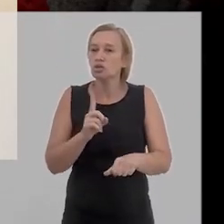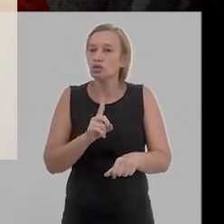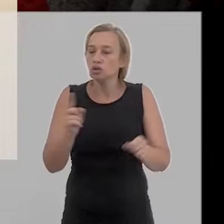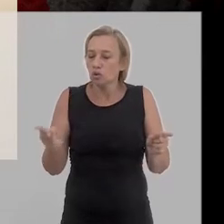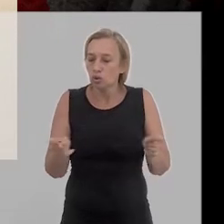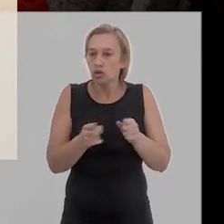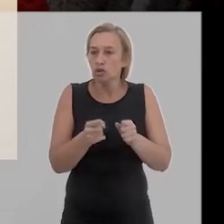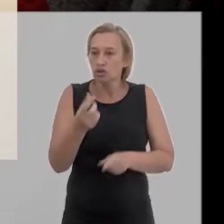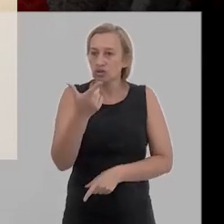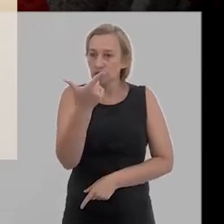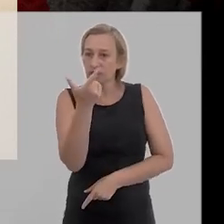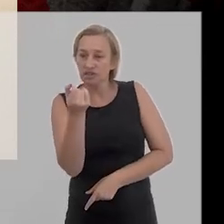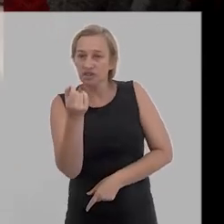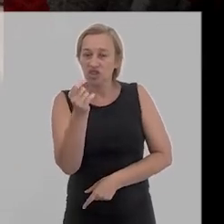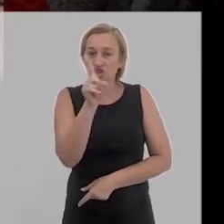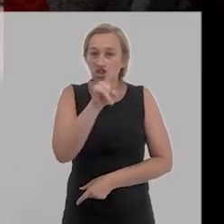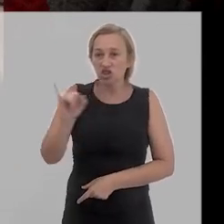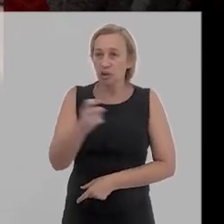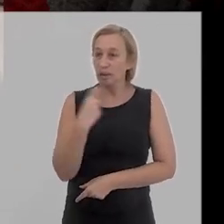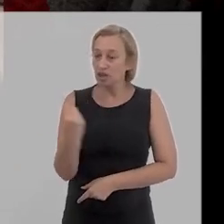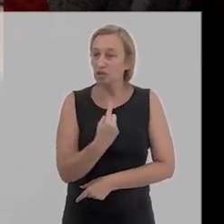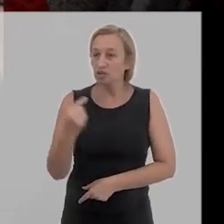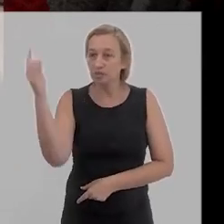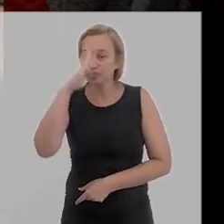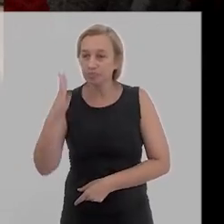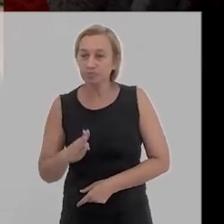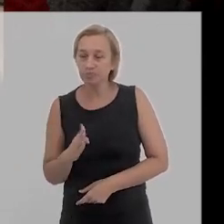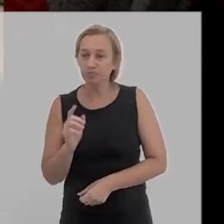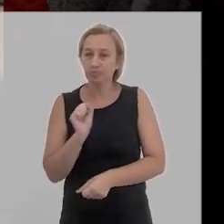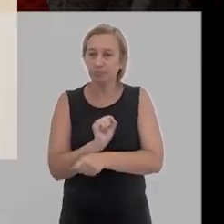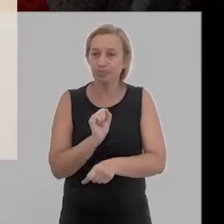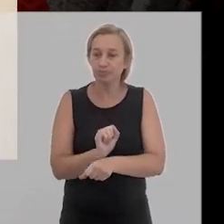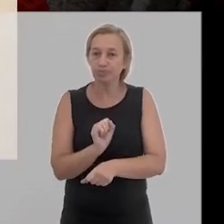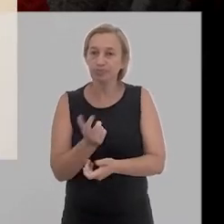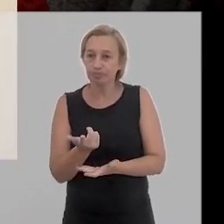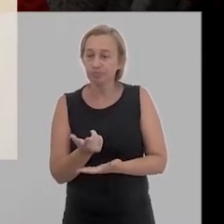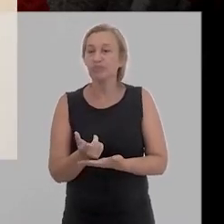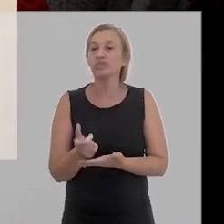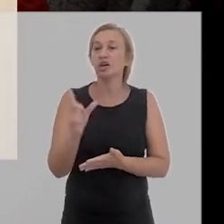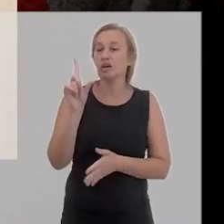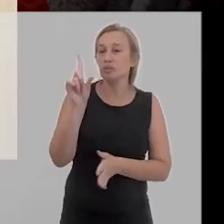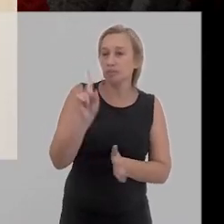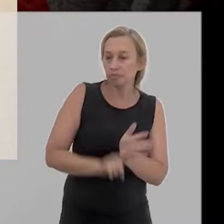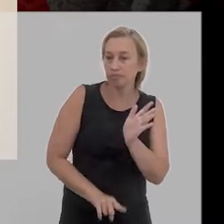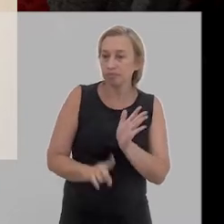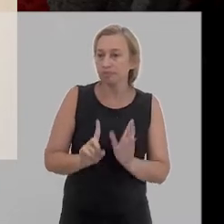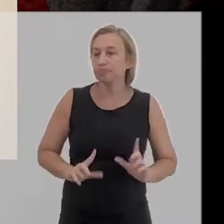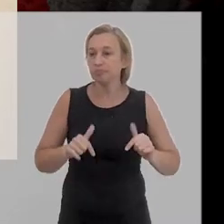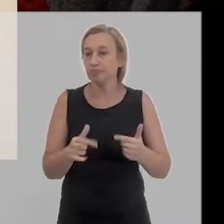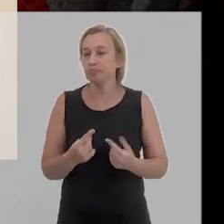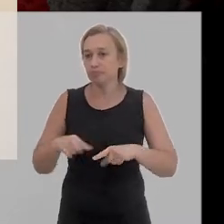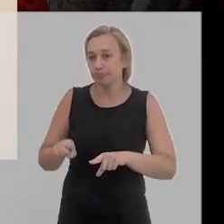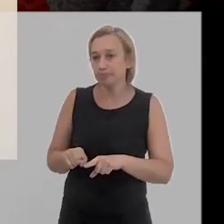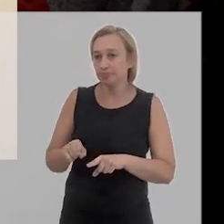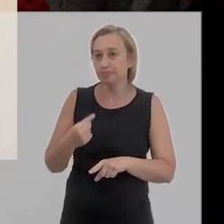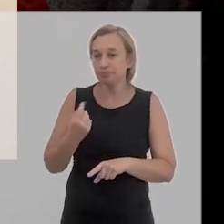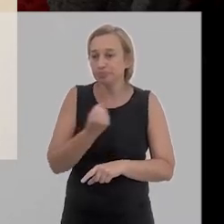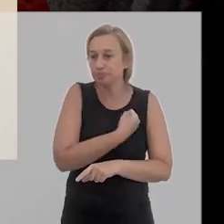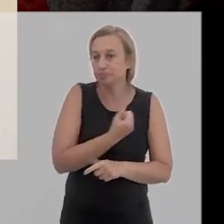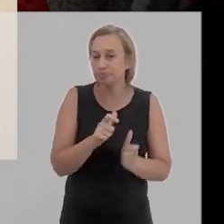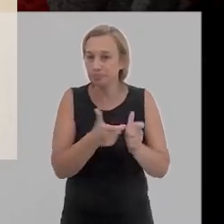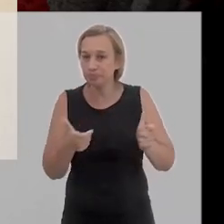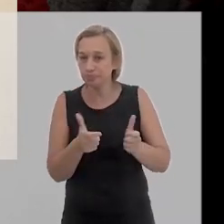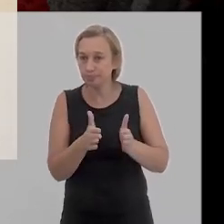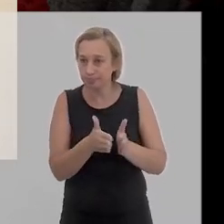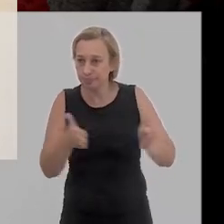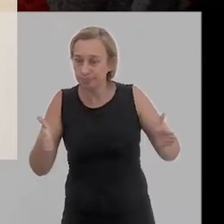esquema curtinho de 21 dias. Para nós, brasileiros, a gente espera menos reações adversas, porque nós